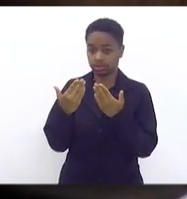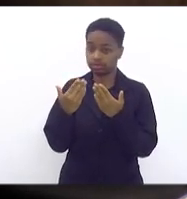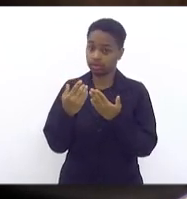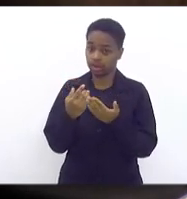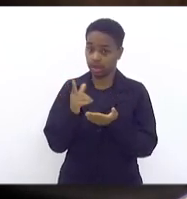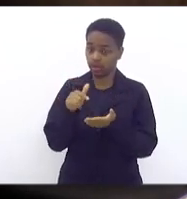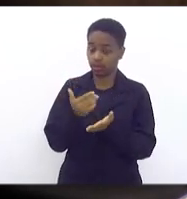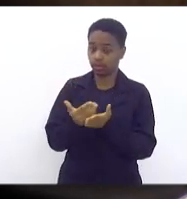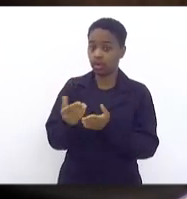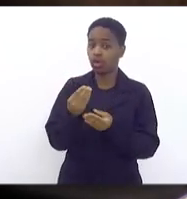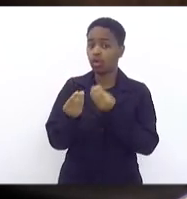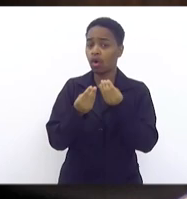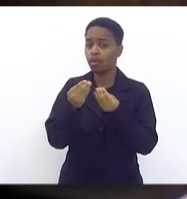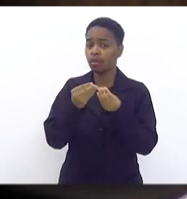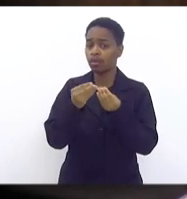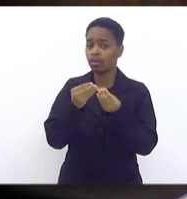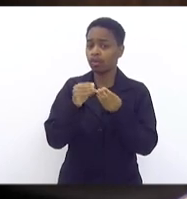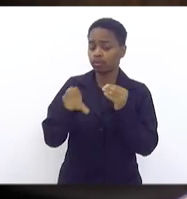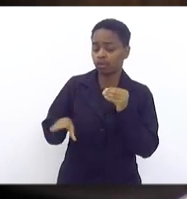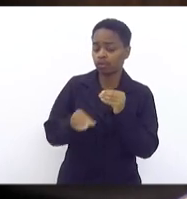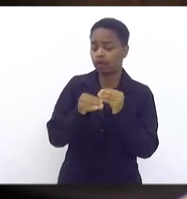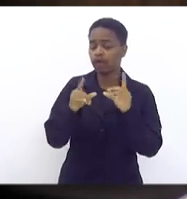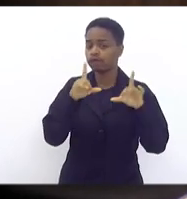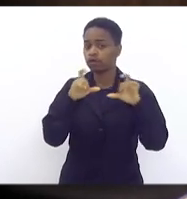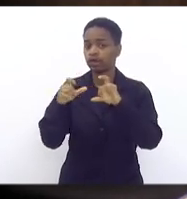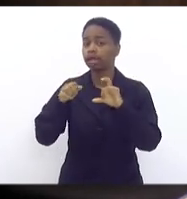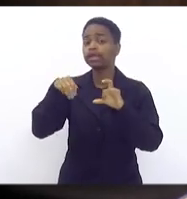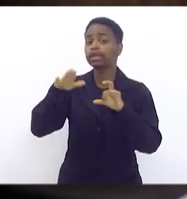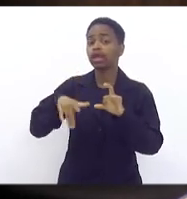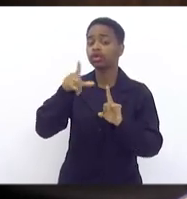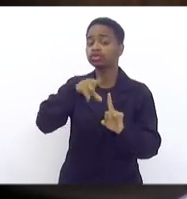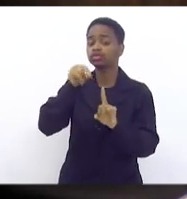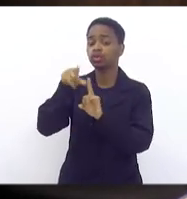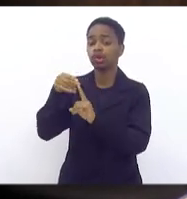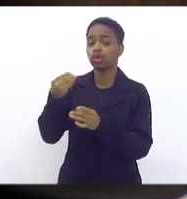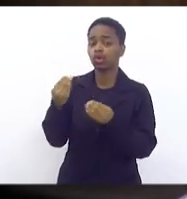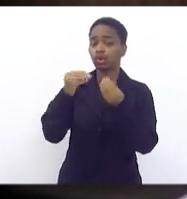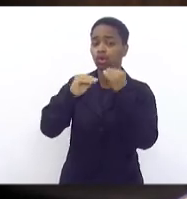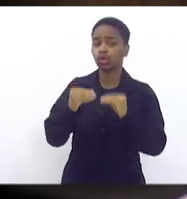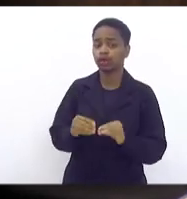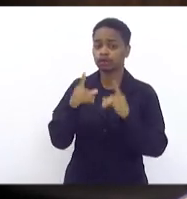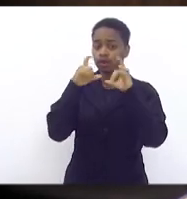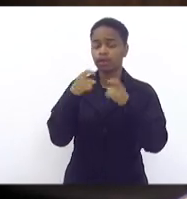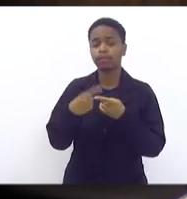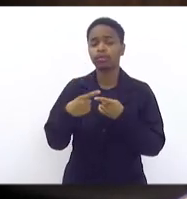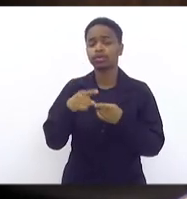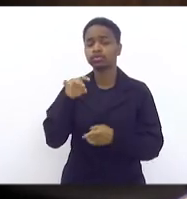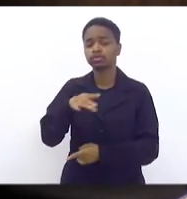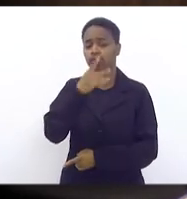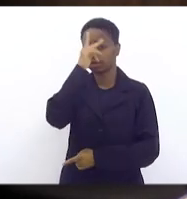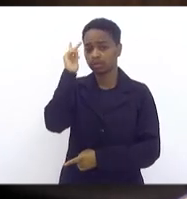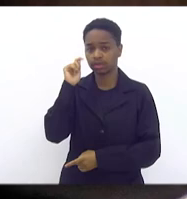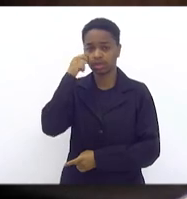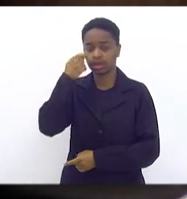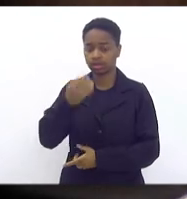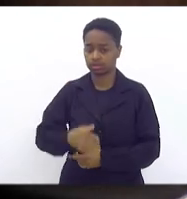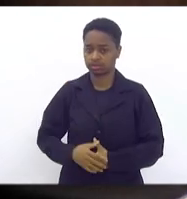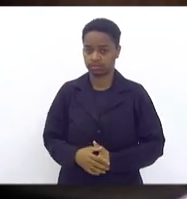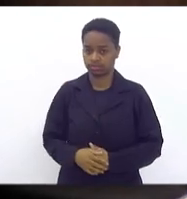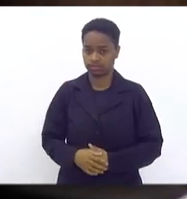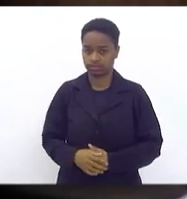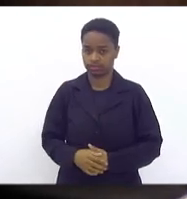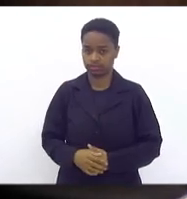integrar o álbum quem é escolhido para tá lá por que só pessoas negras né